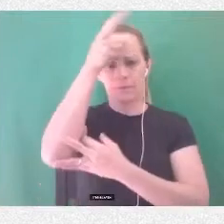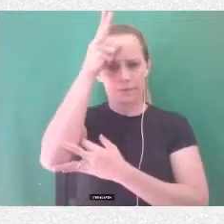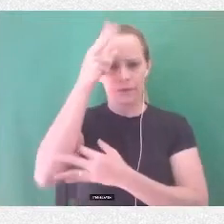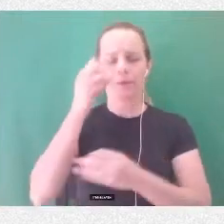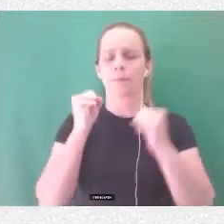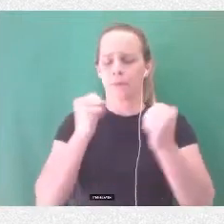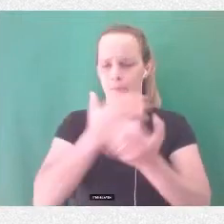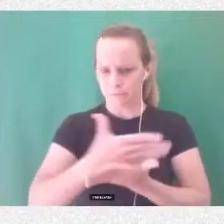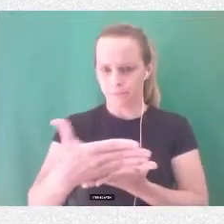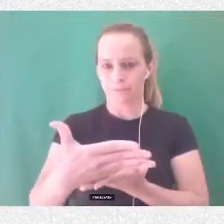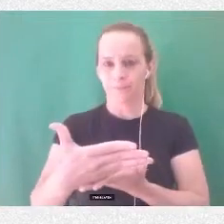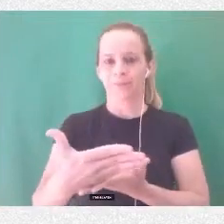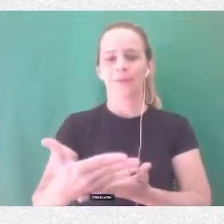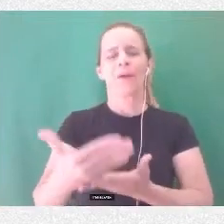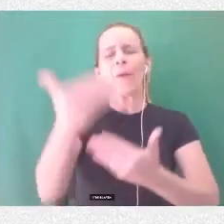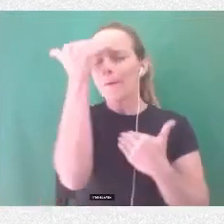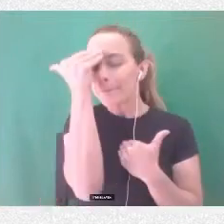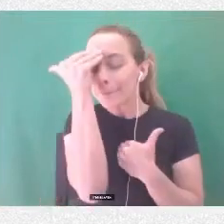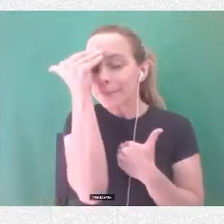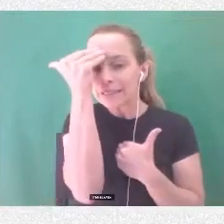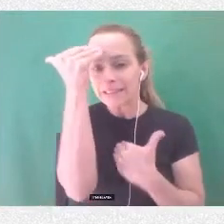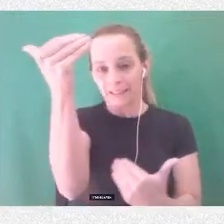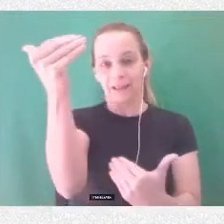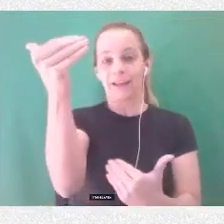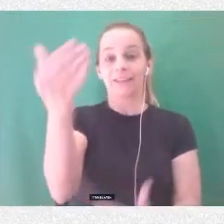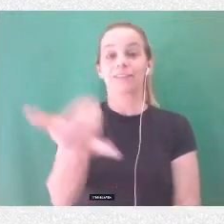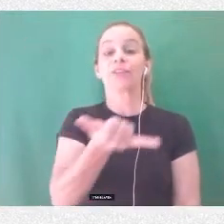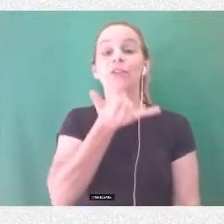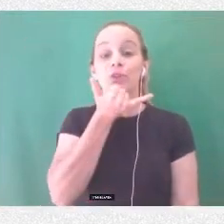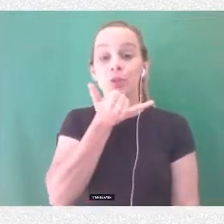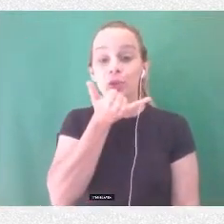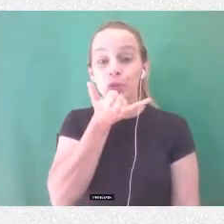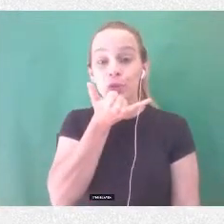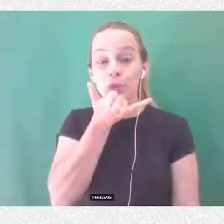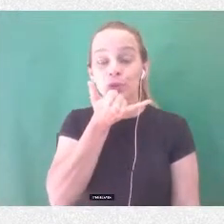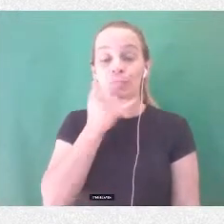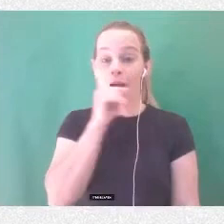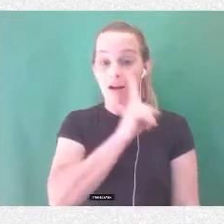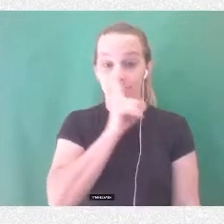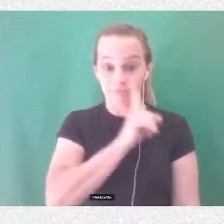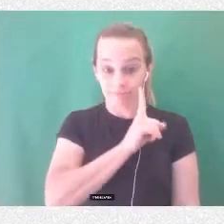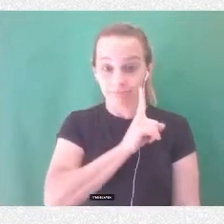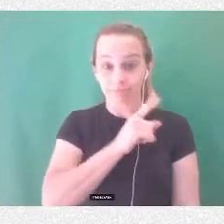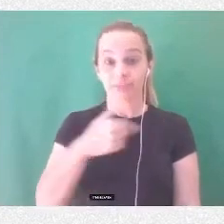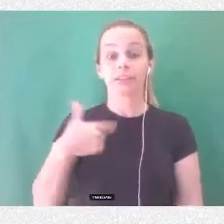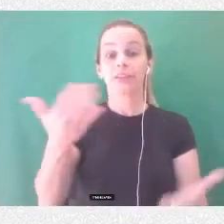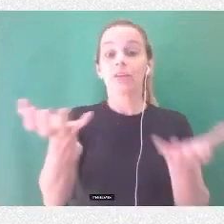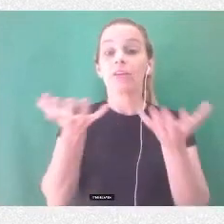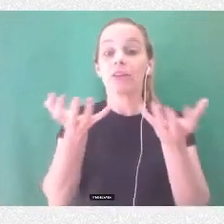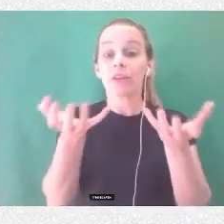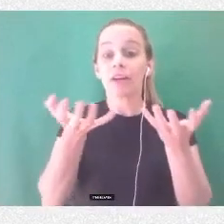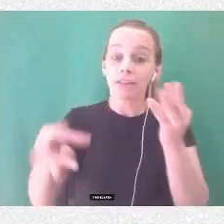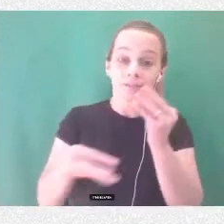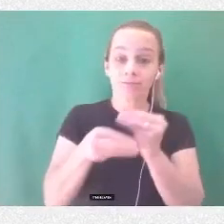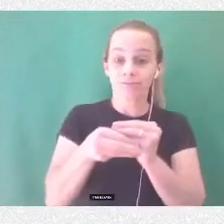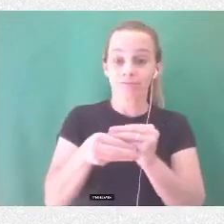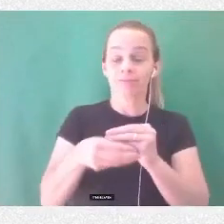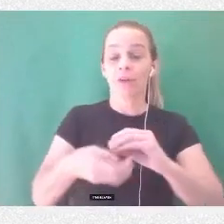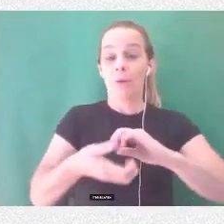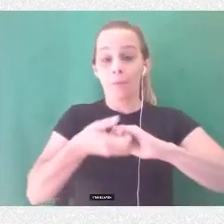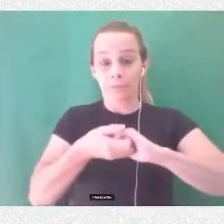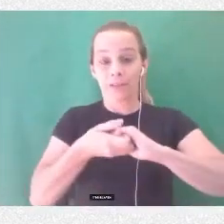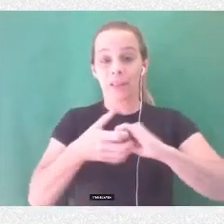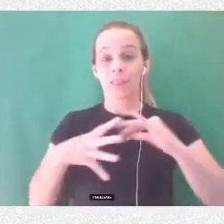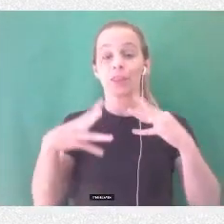palavra. Muito obrigado. Desculpe esta pequena falha. Eu quero cumprimentar a todos que fazem parte desta